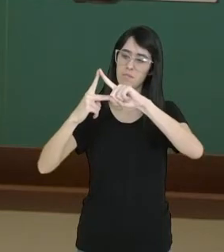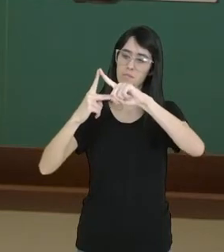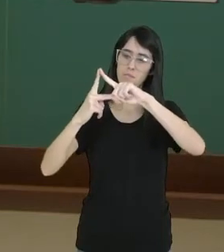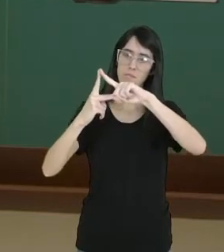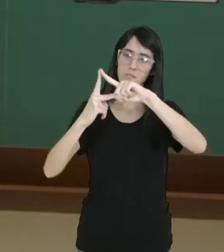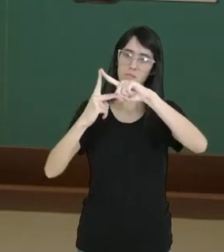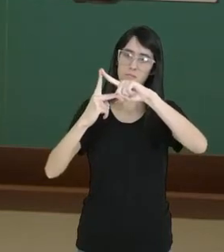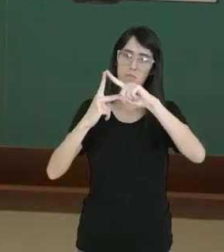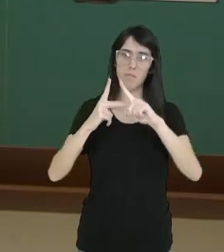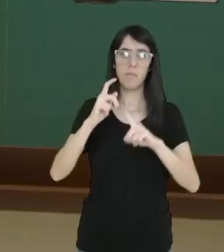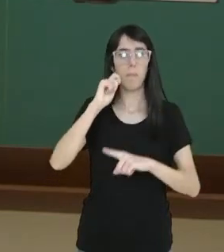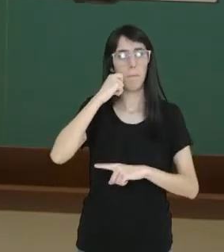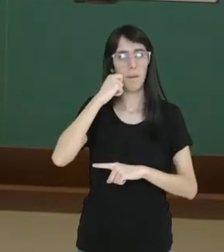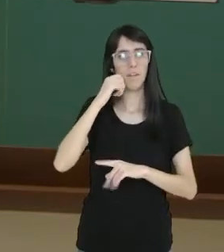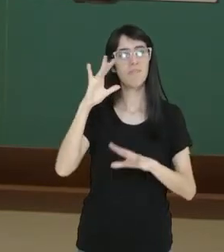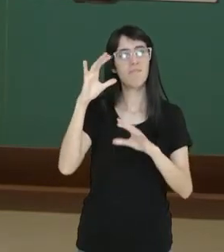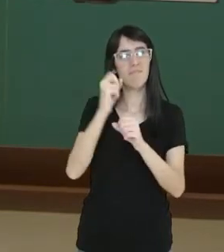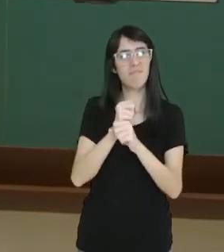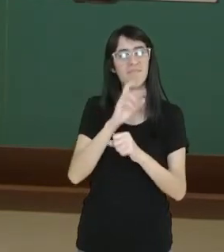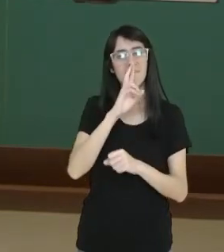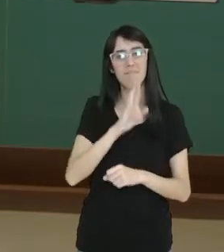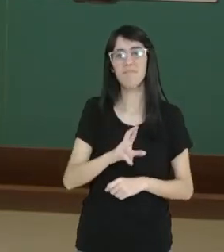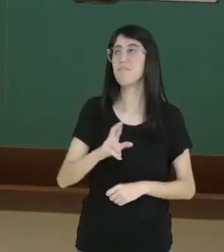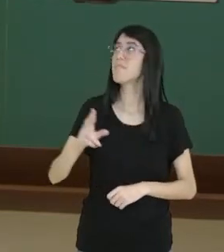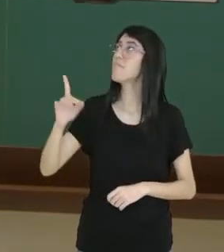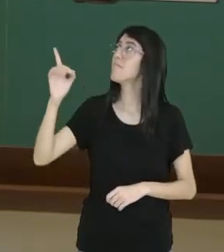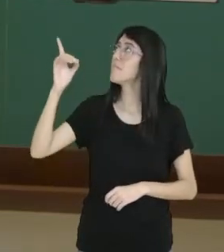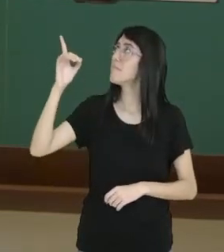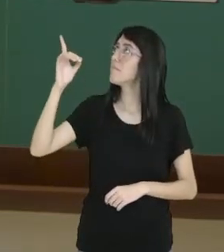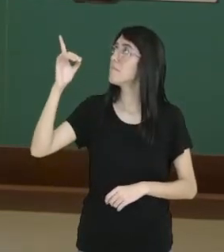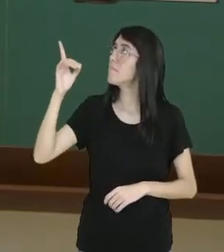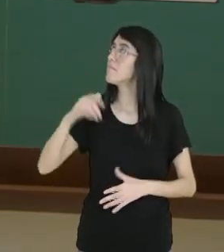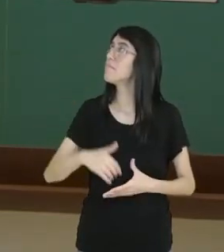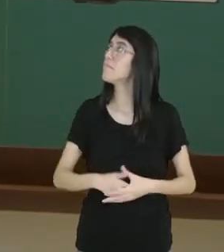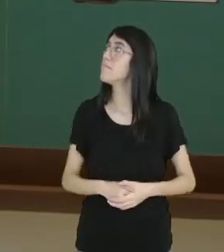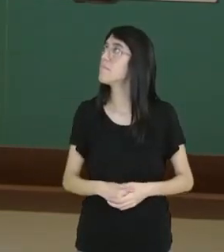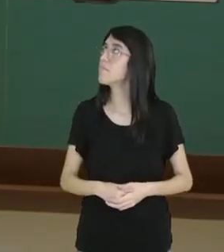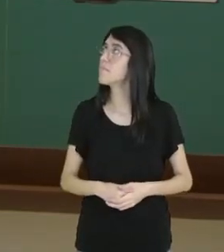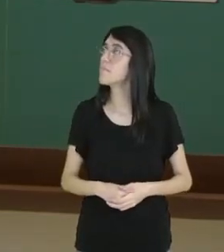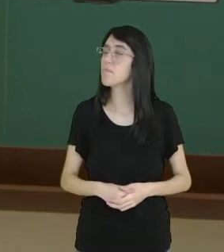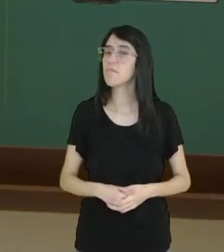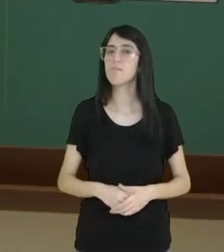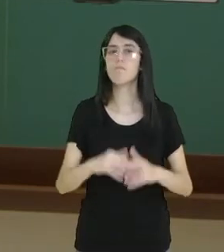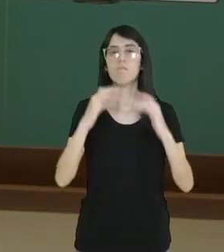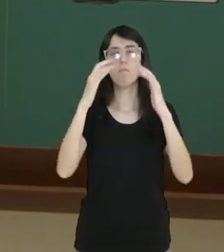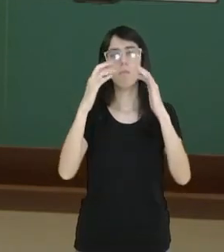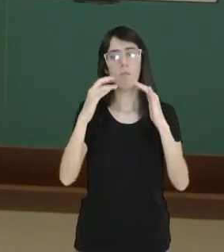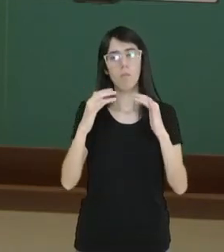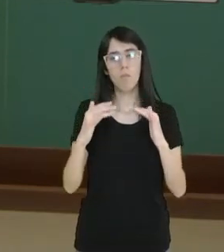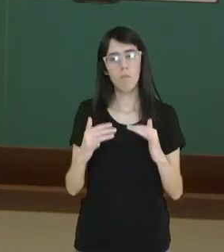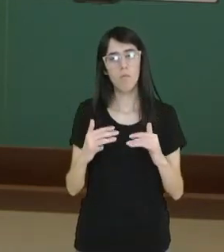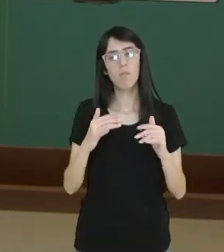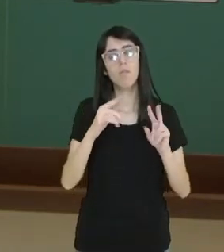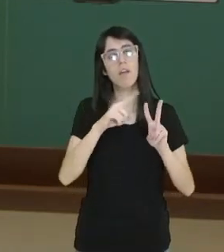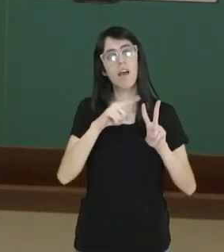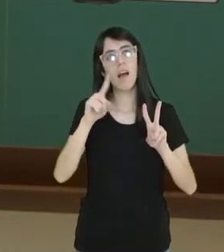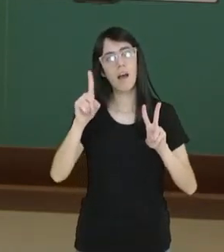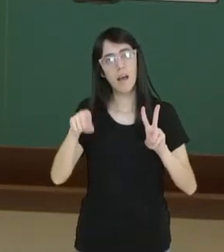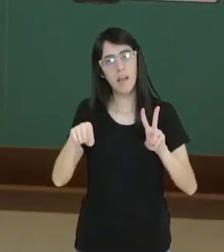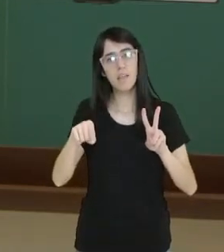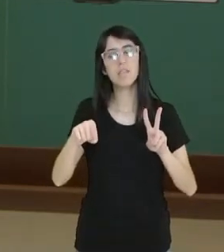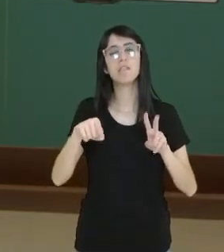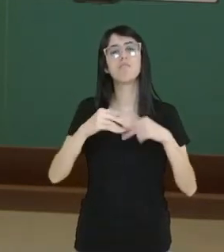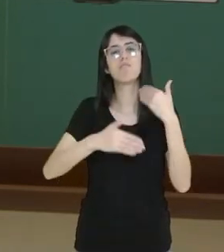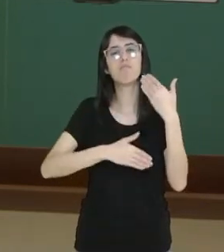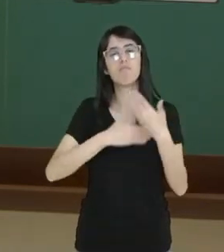quadrado mais 1.100 ao quadrado. Então, elevando cada um ao quadrado, somando, eu tenho a raiz de